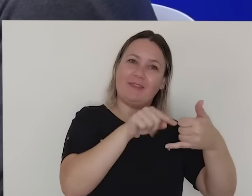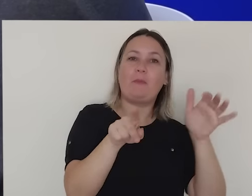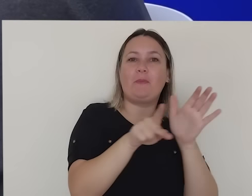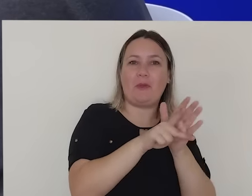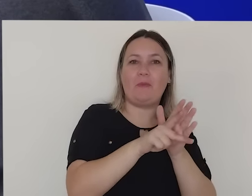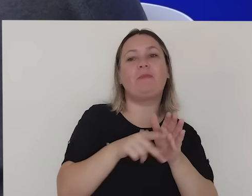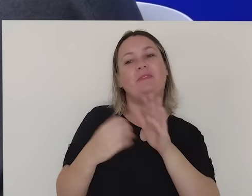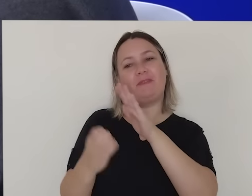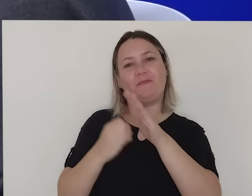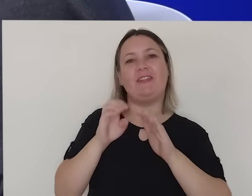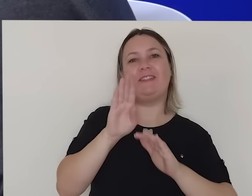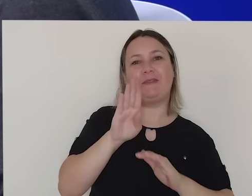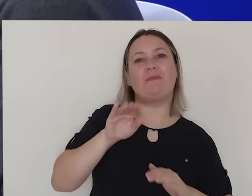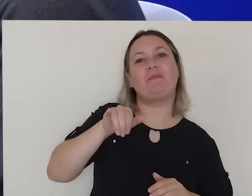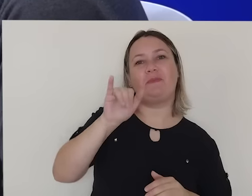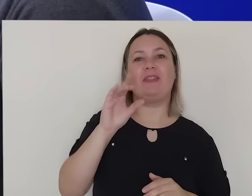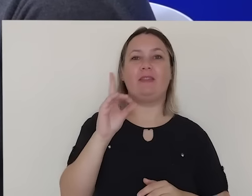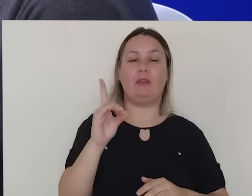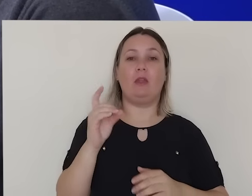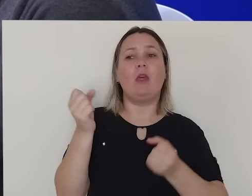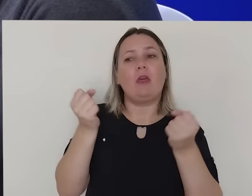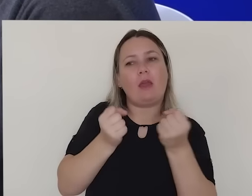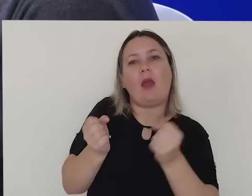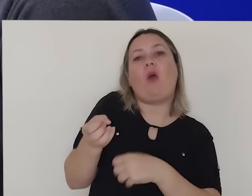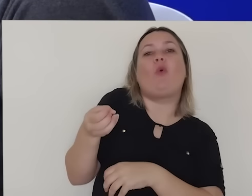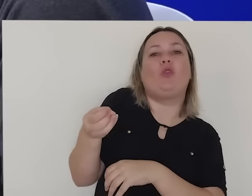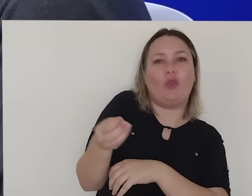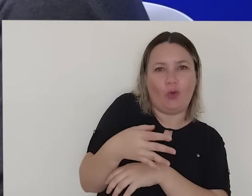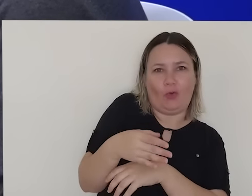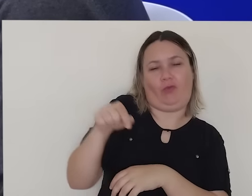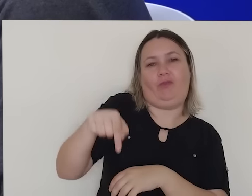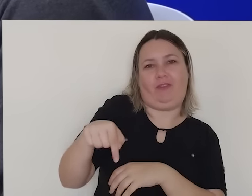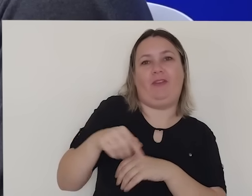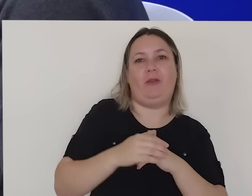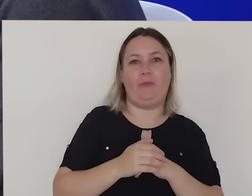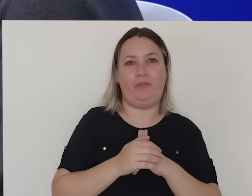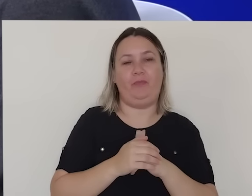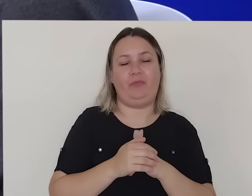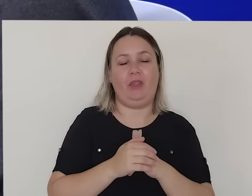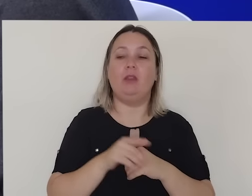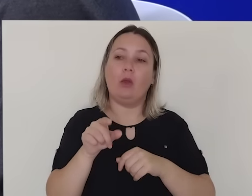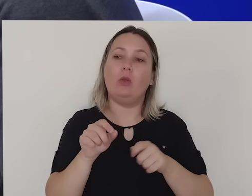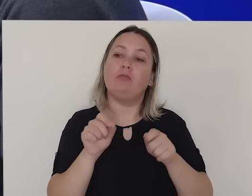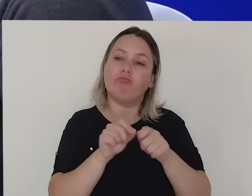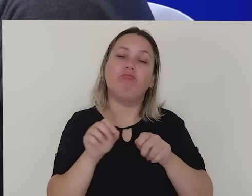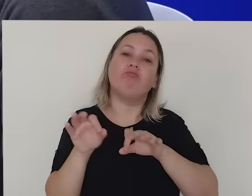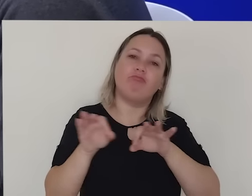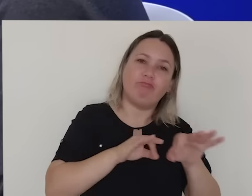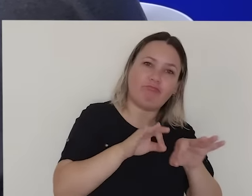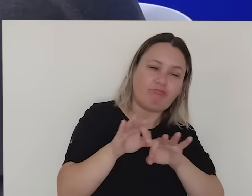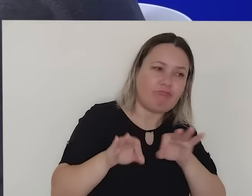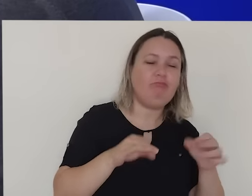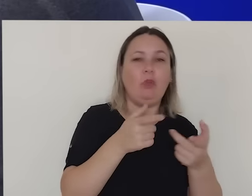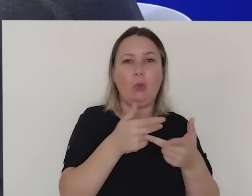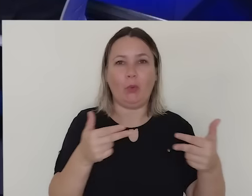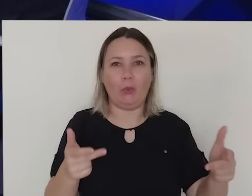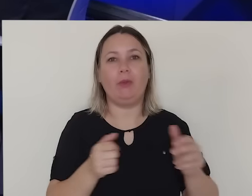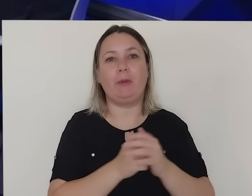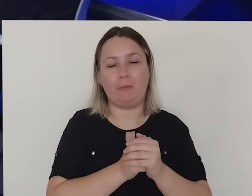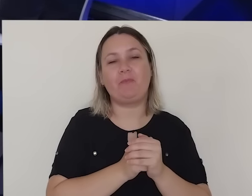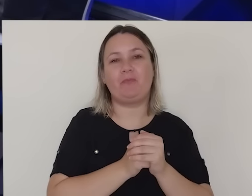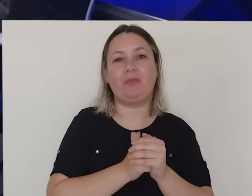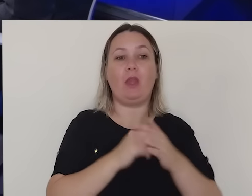negócio o carro é um dos mais recentes então a biid não se chama de montadora porque dos negócios é o mais recente é uma Green Tech é uma